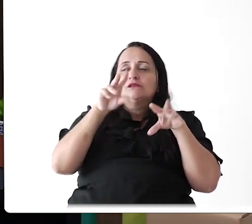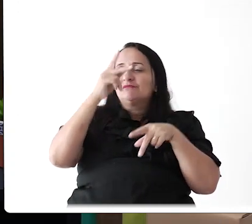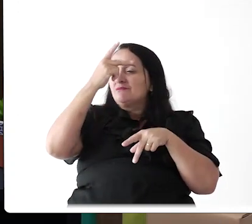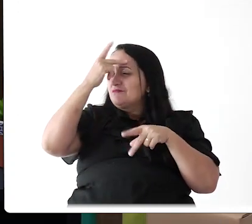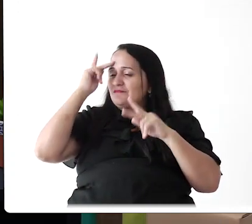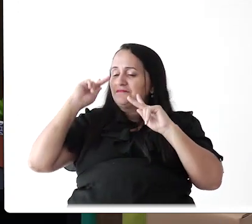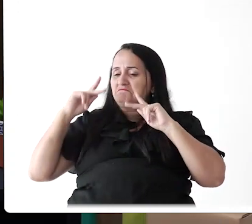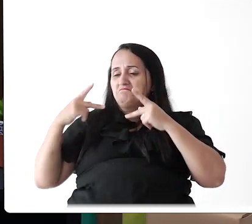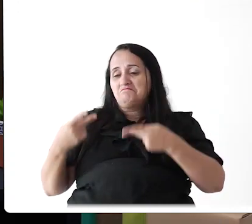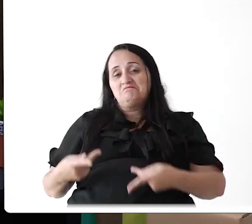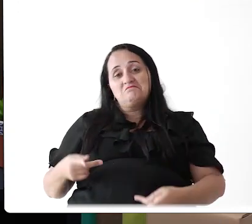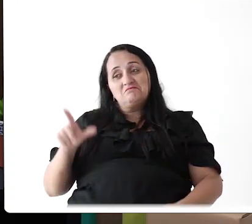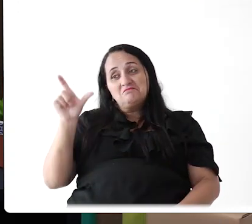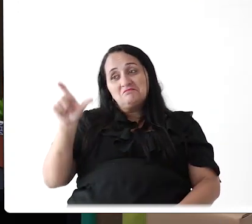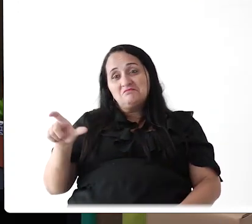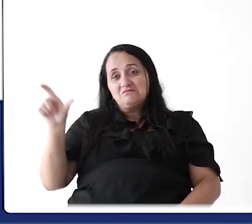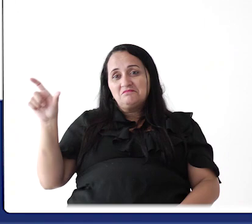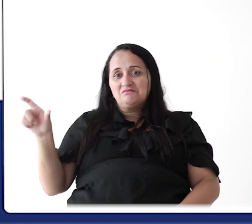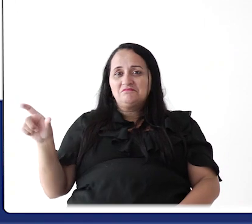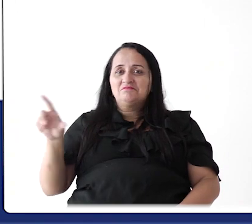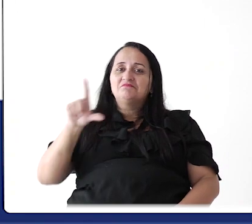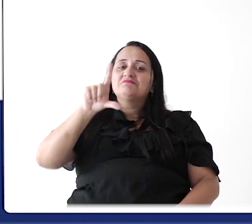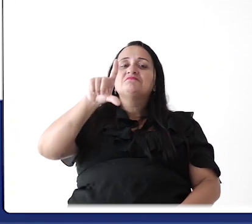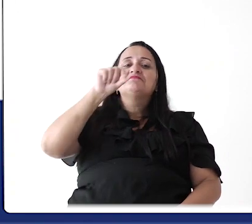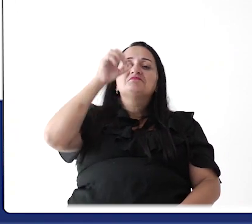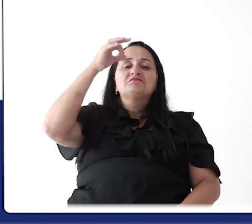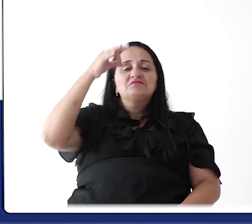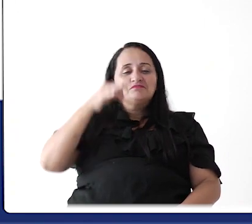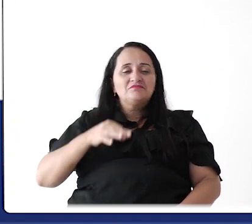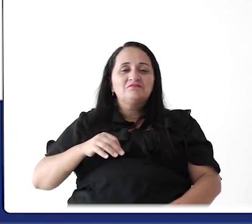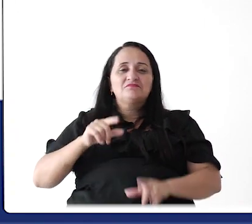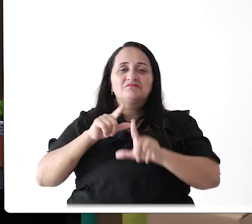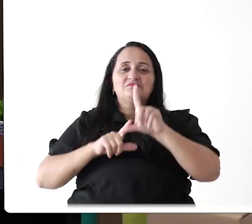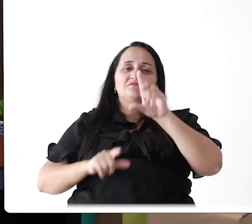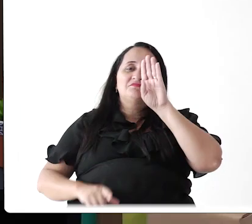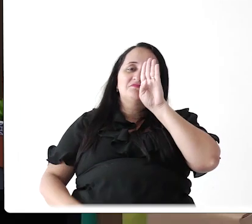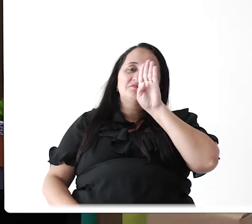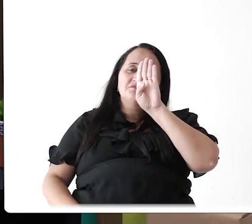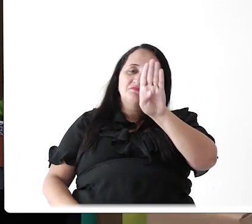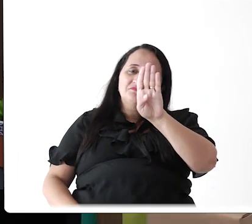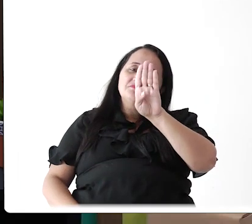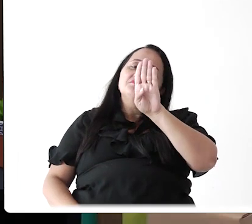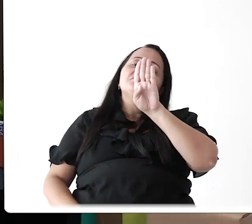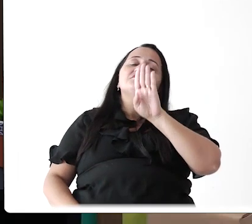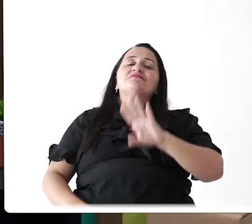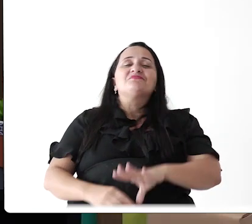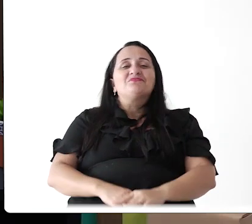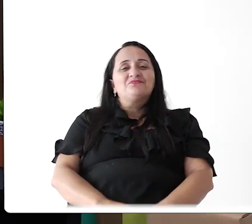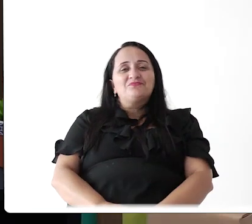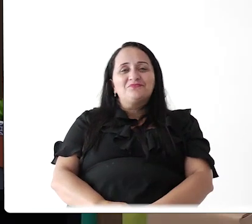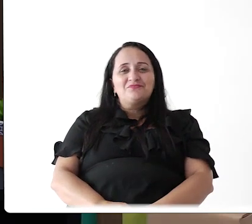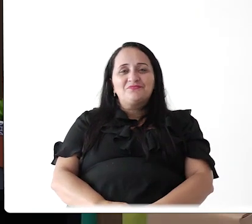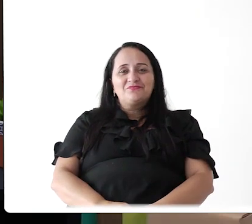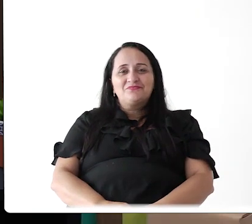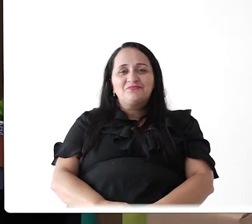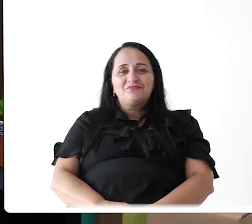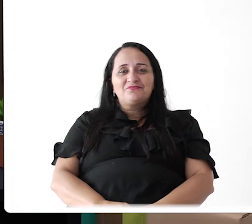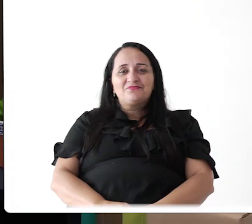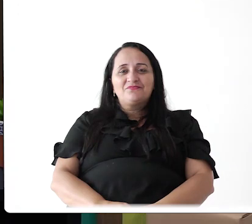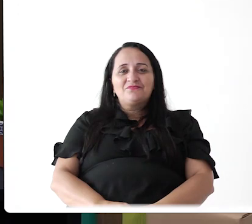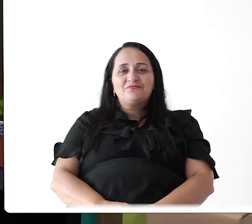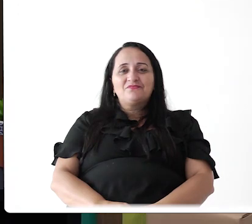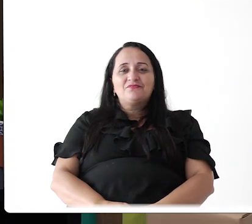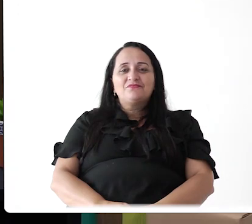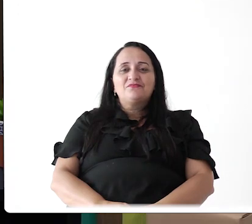toda a gente que tem sobrenome. Então, resposta correta é a letra B. A partícula, né, essa palavra como, dá